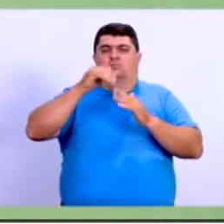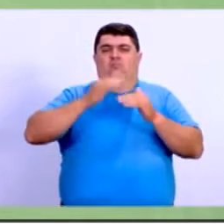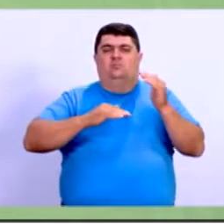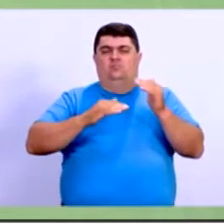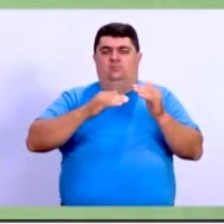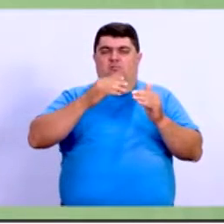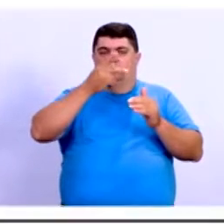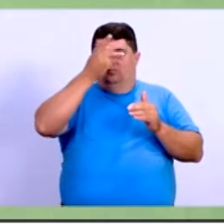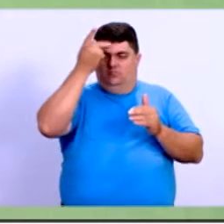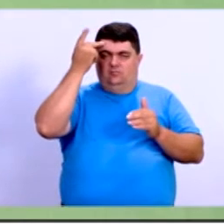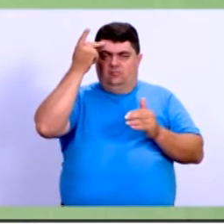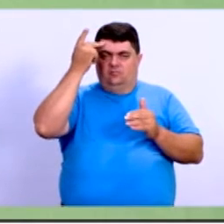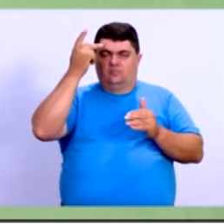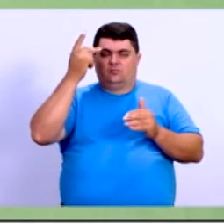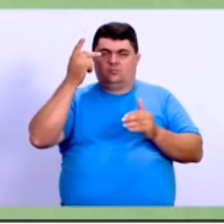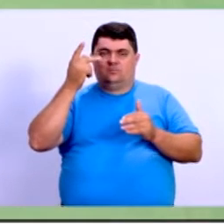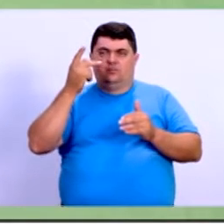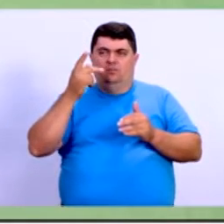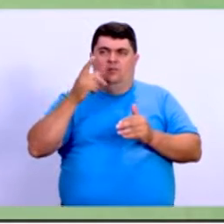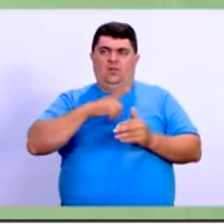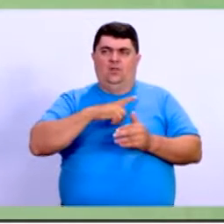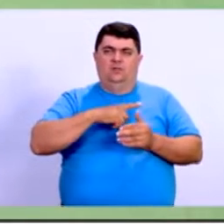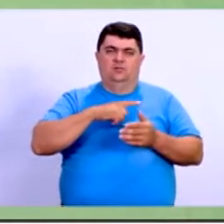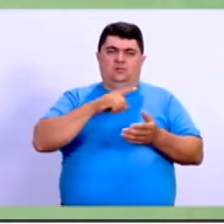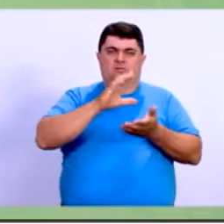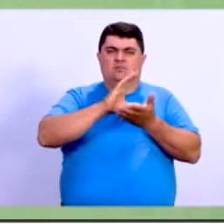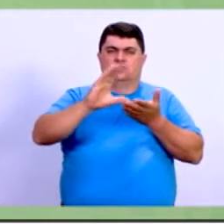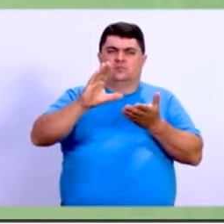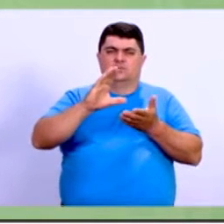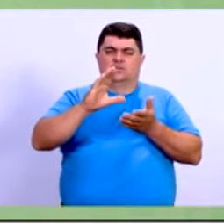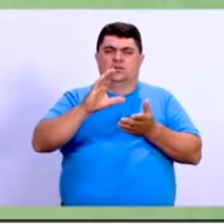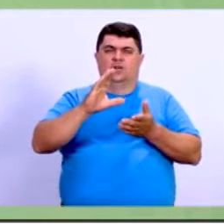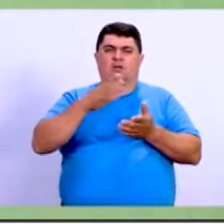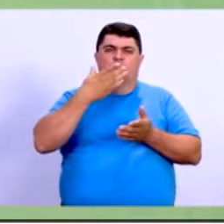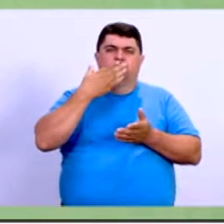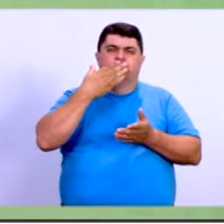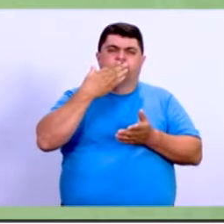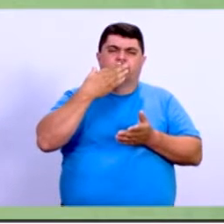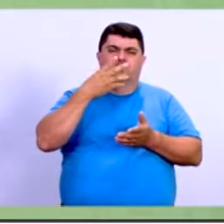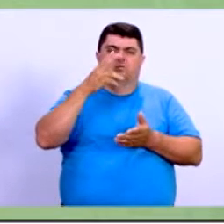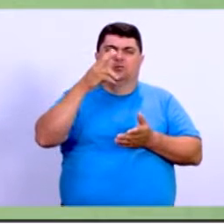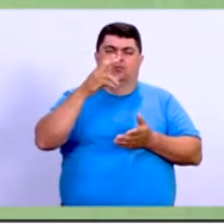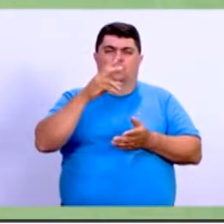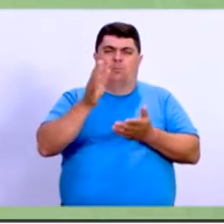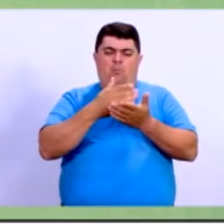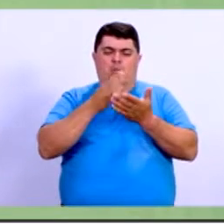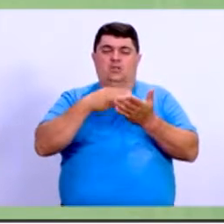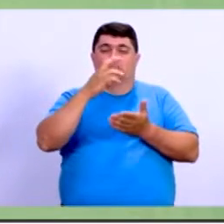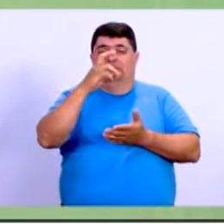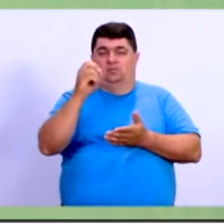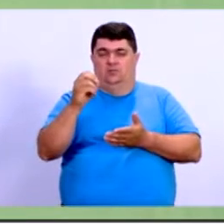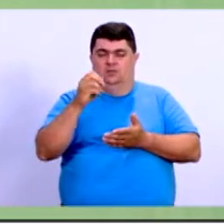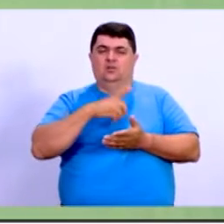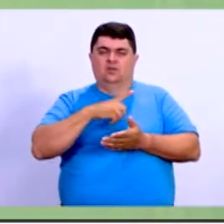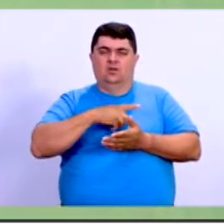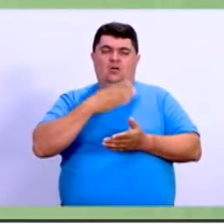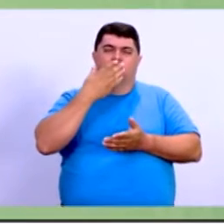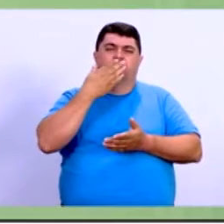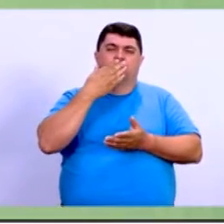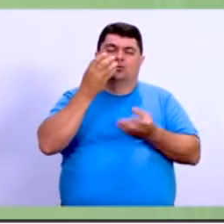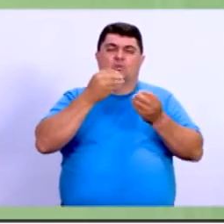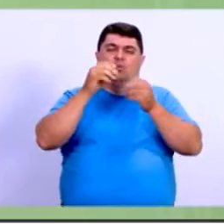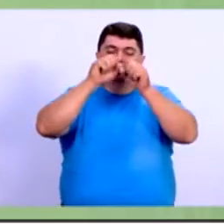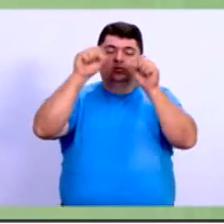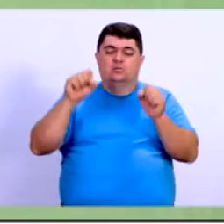da nosso material, tem um modelo que a gente vai ver daqui a pouco, tá? Modelo do